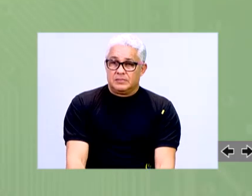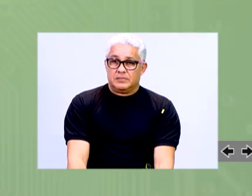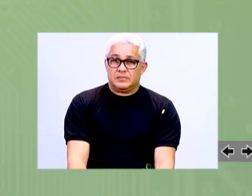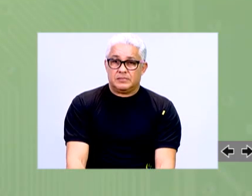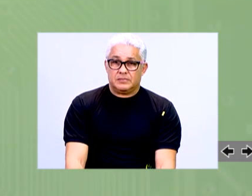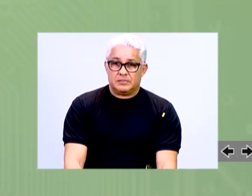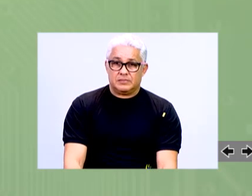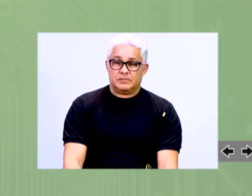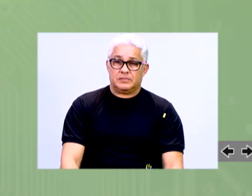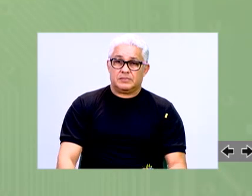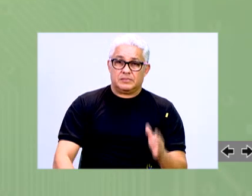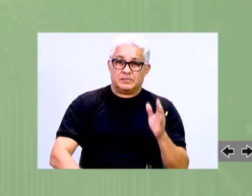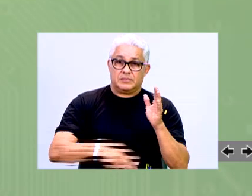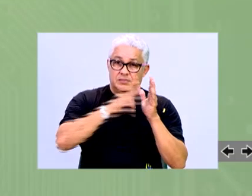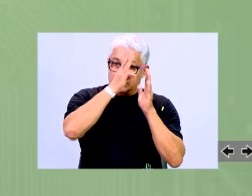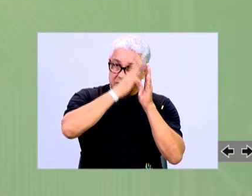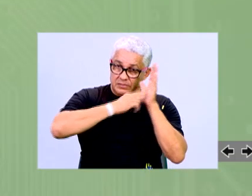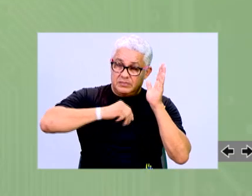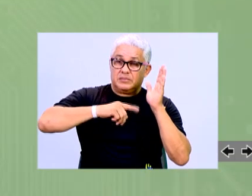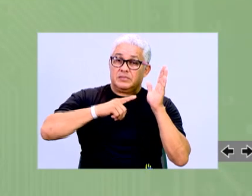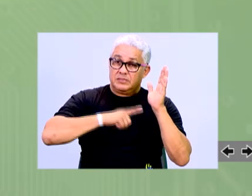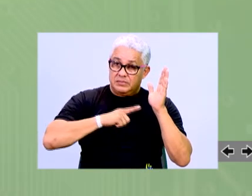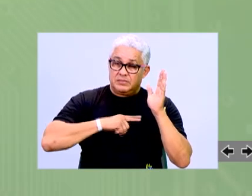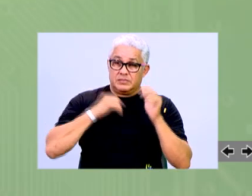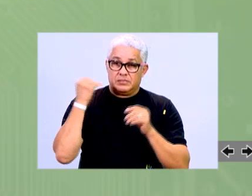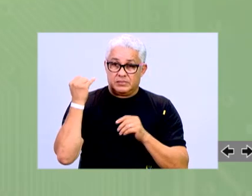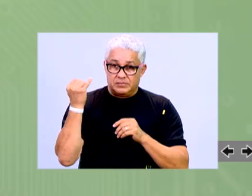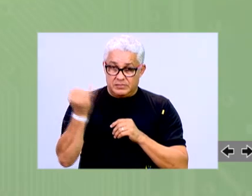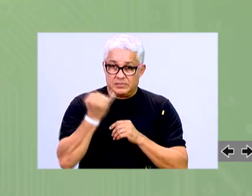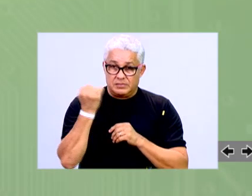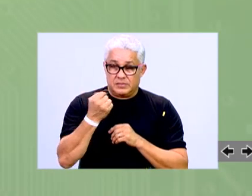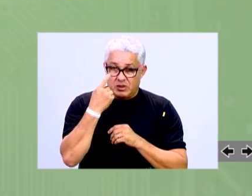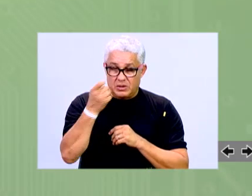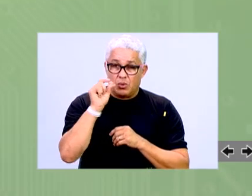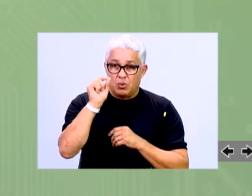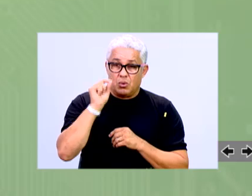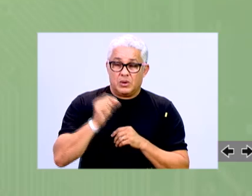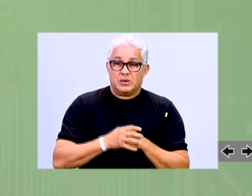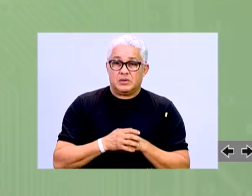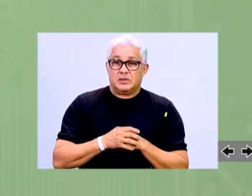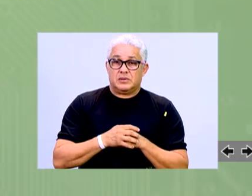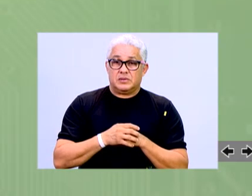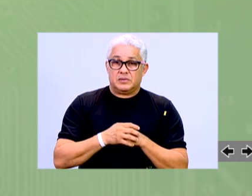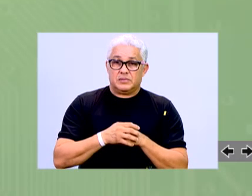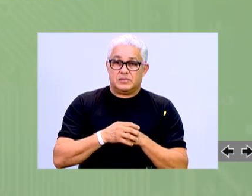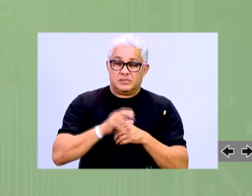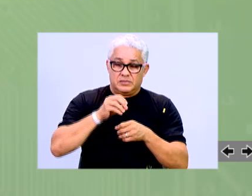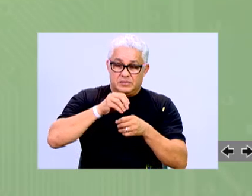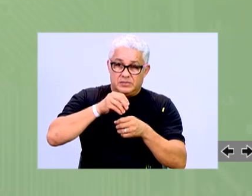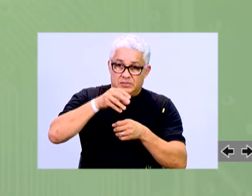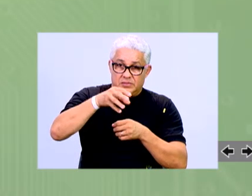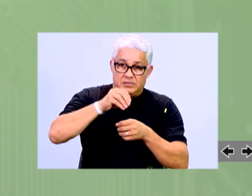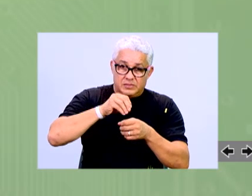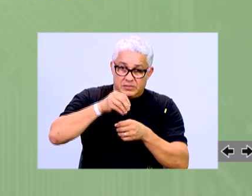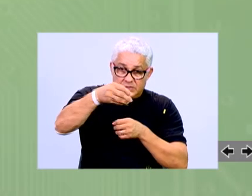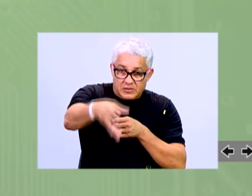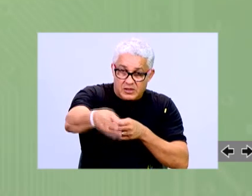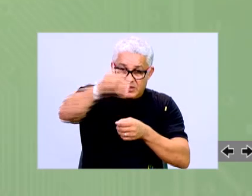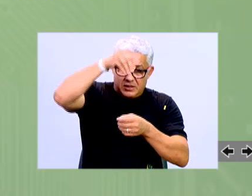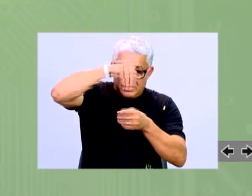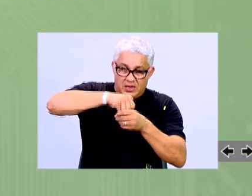A nossa metodologia está interessada em eventos que partem do ambiente de fora para dentro do